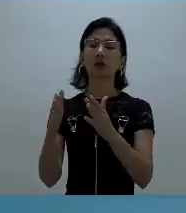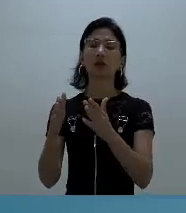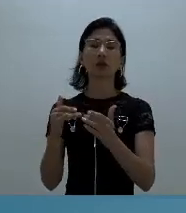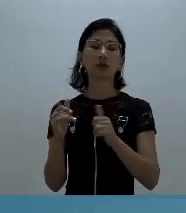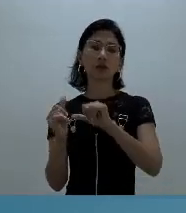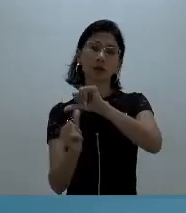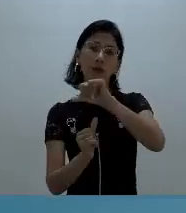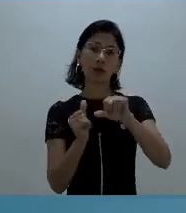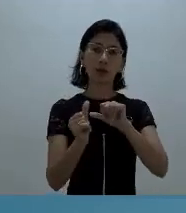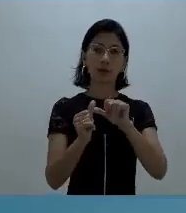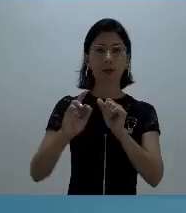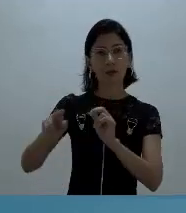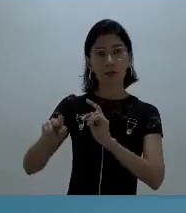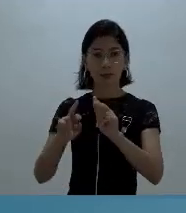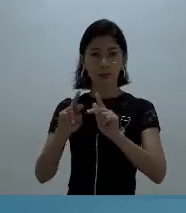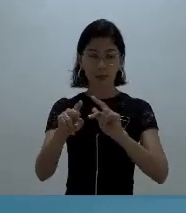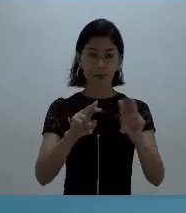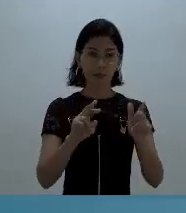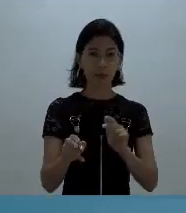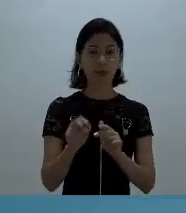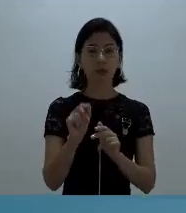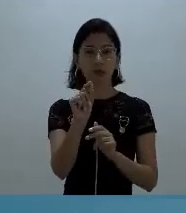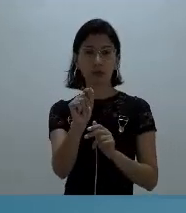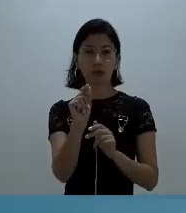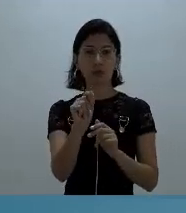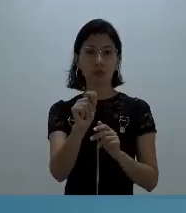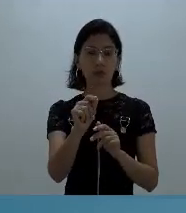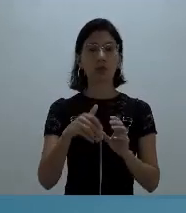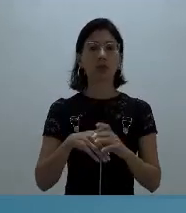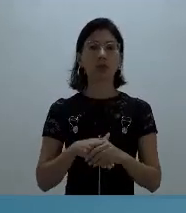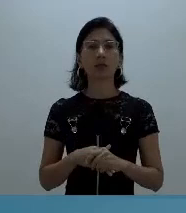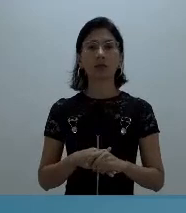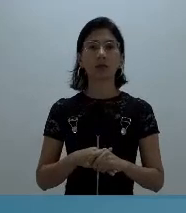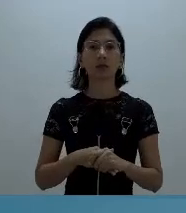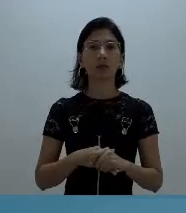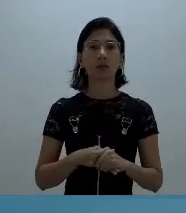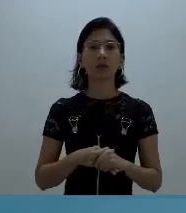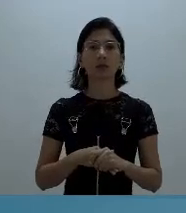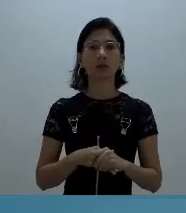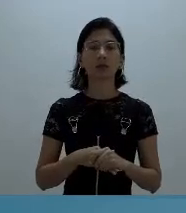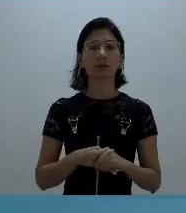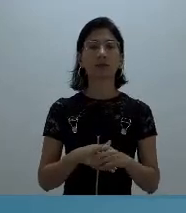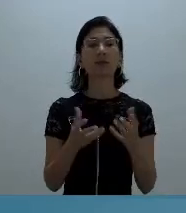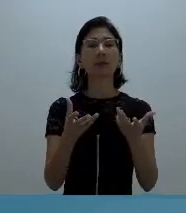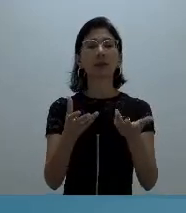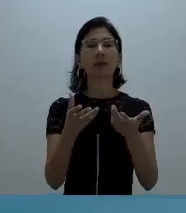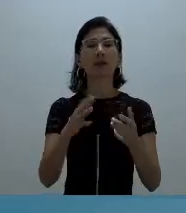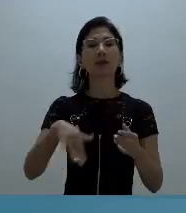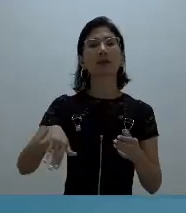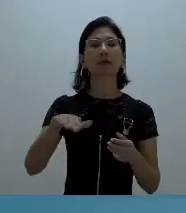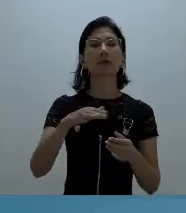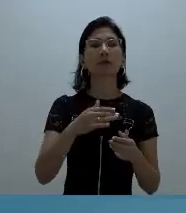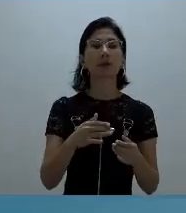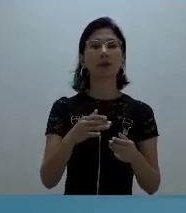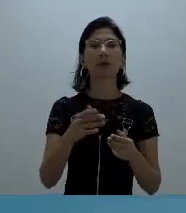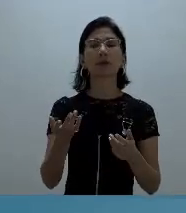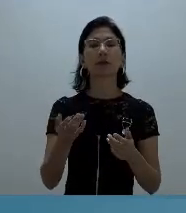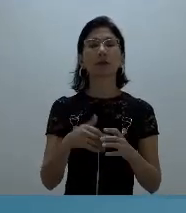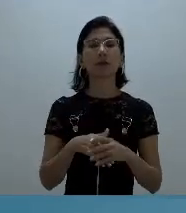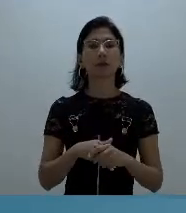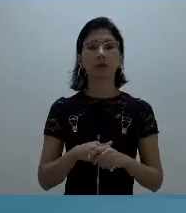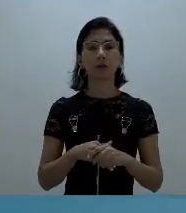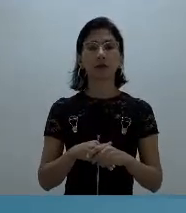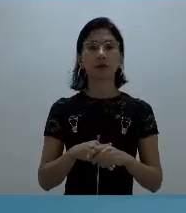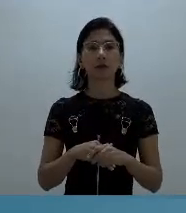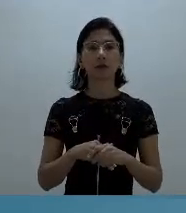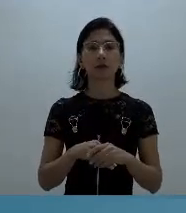controvérsia. Os pedidos foram, no sentido de mérito, reconhecer suposto excesso de